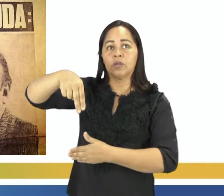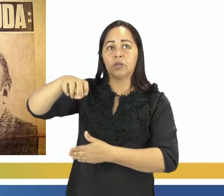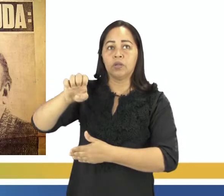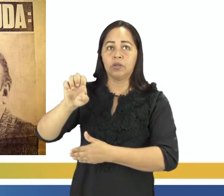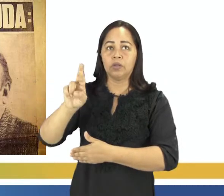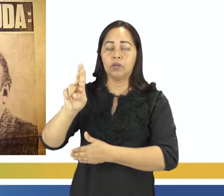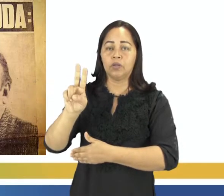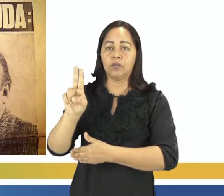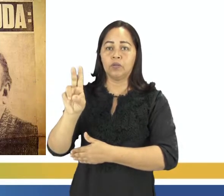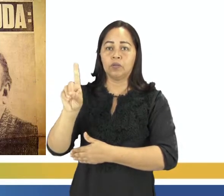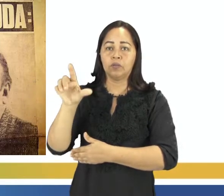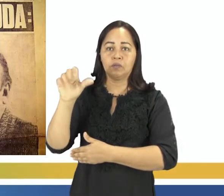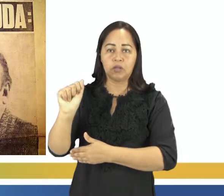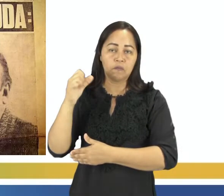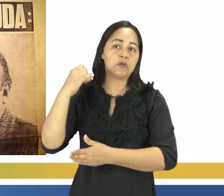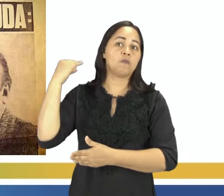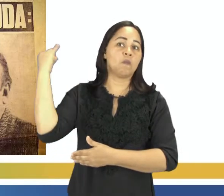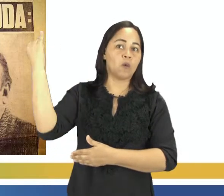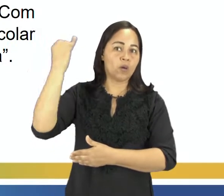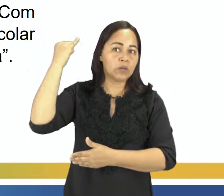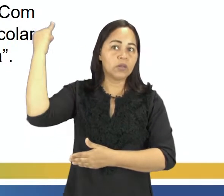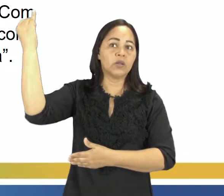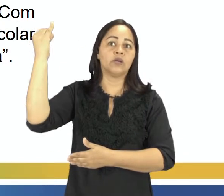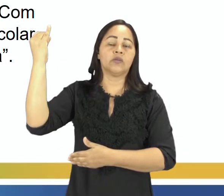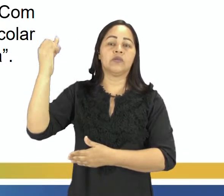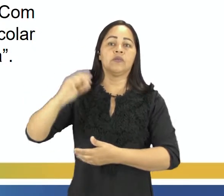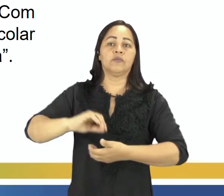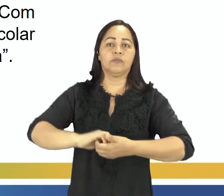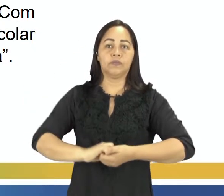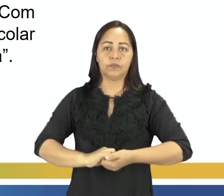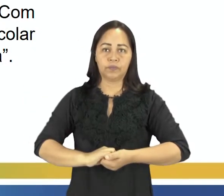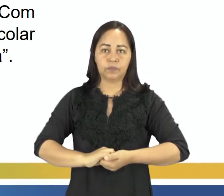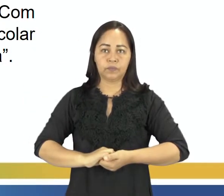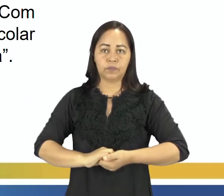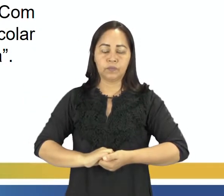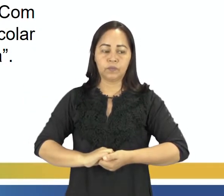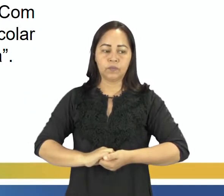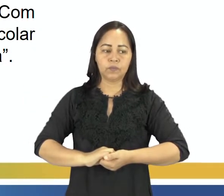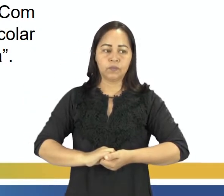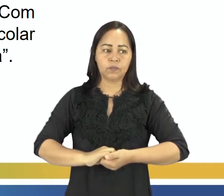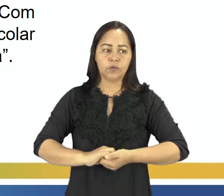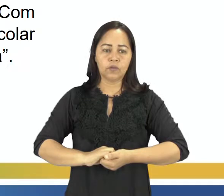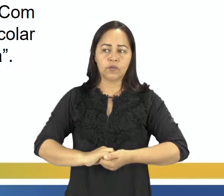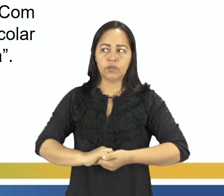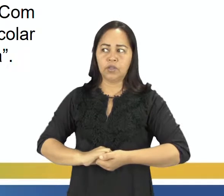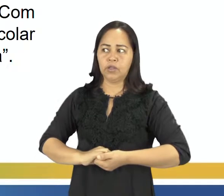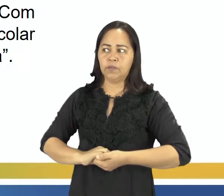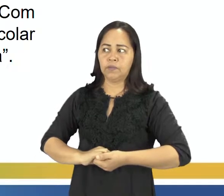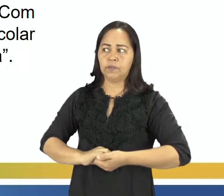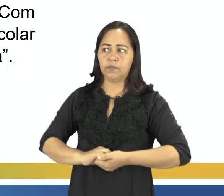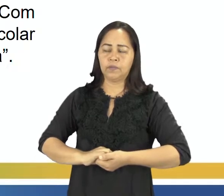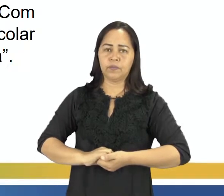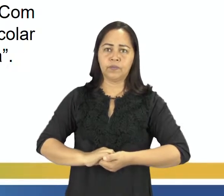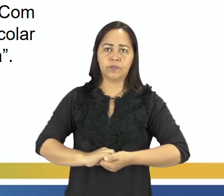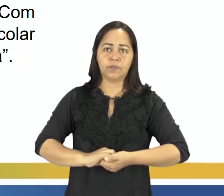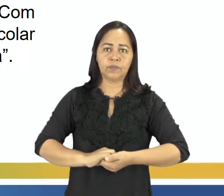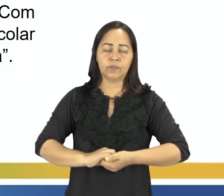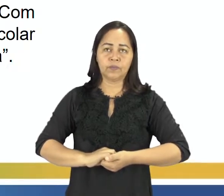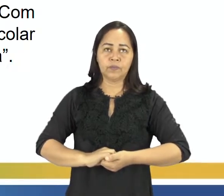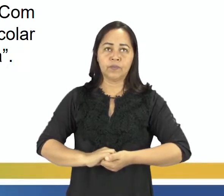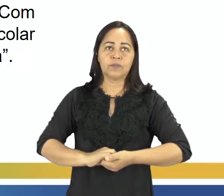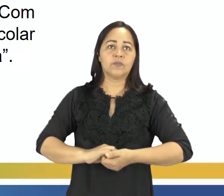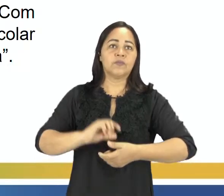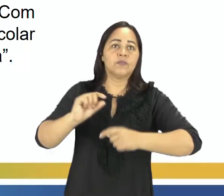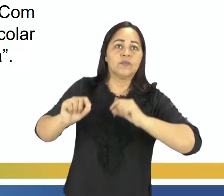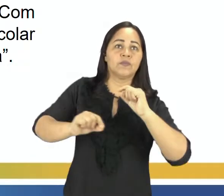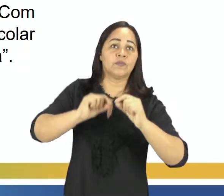Ou seja, foi um momento muito importante para a história chilena. Bom, Pablo Neruda, do pseudônimo de